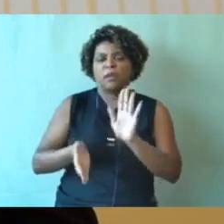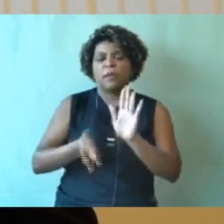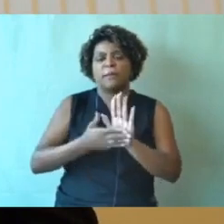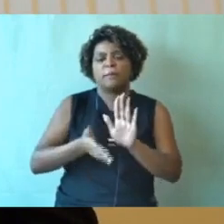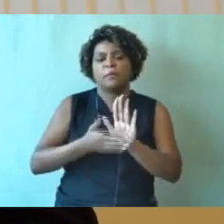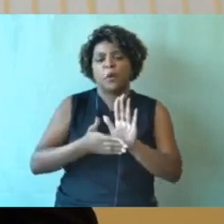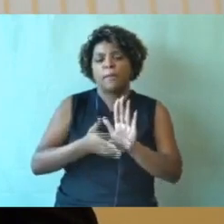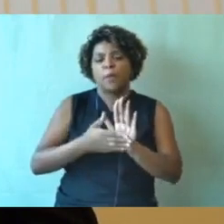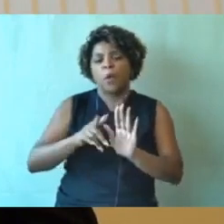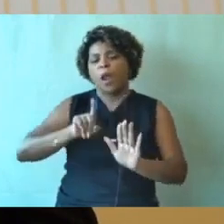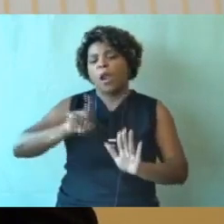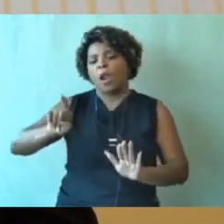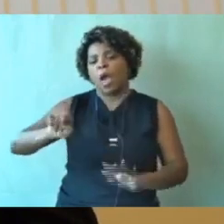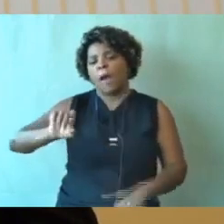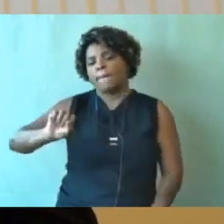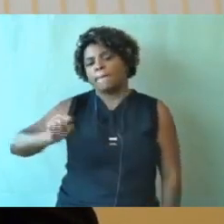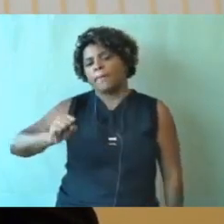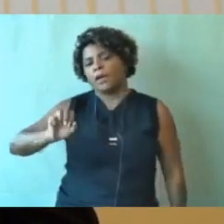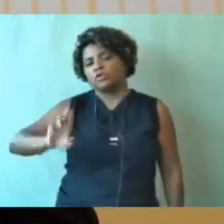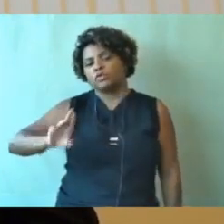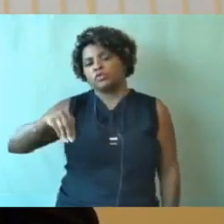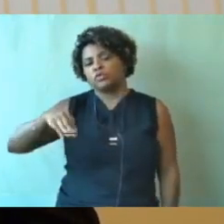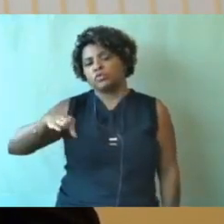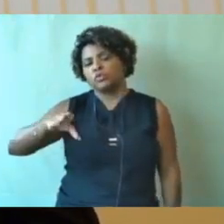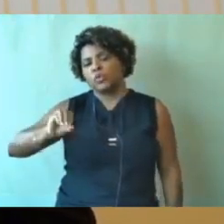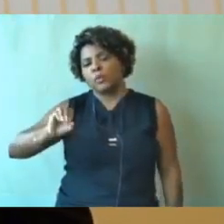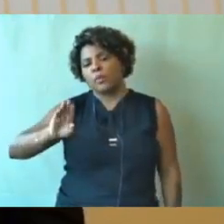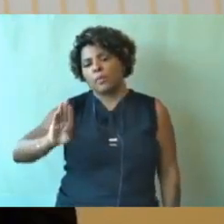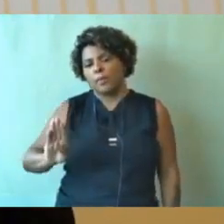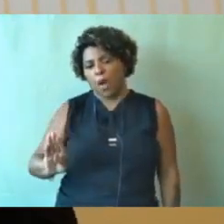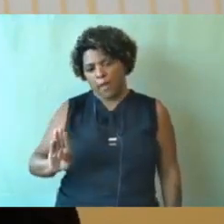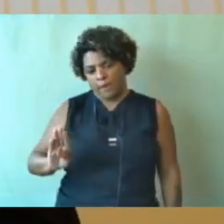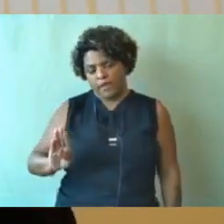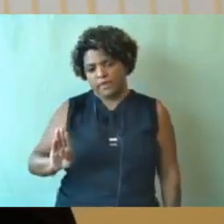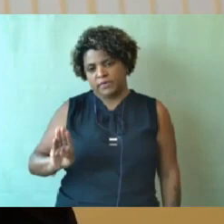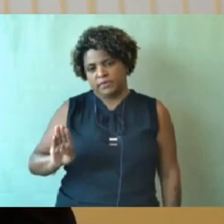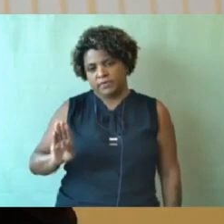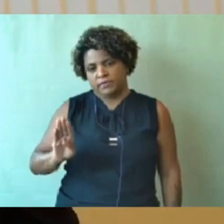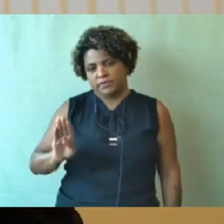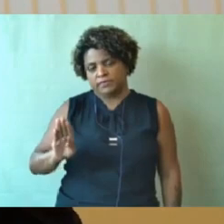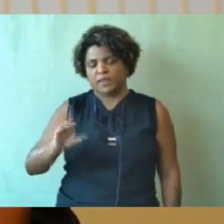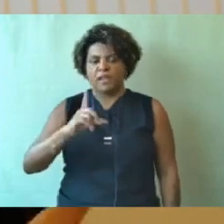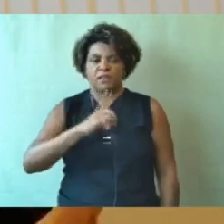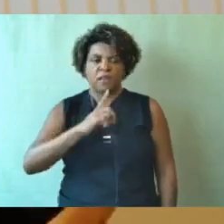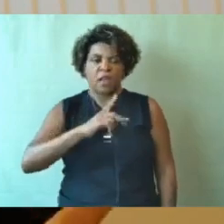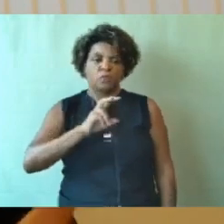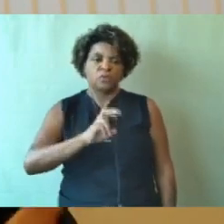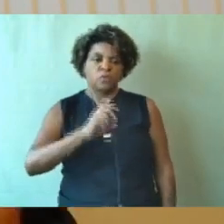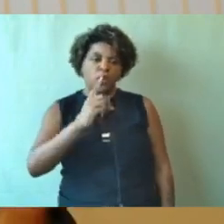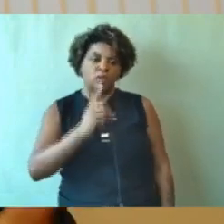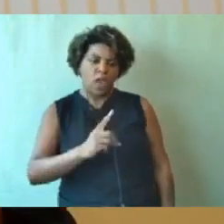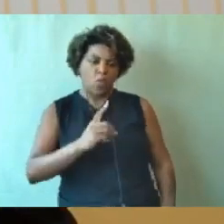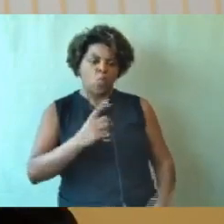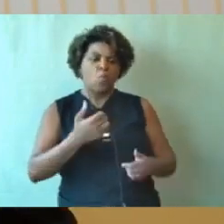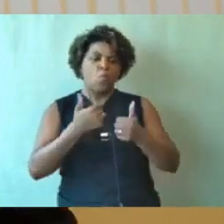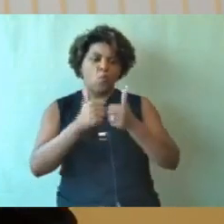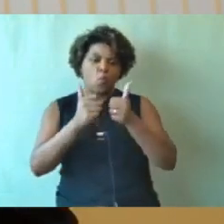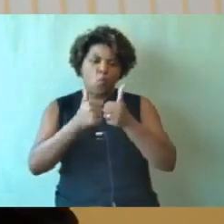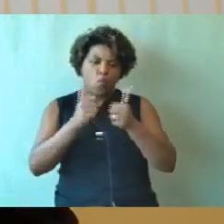2012, eu tenho segurança que são 51 carros, que não é muito difícil de trocar. Isso não é, né, 51 carros para